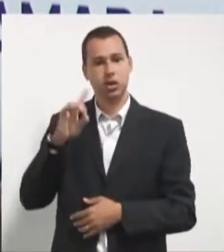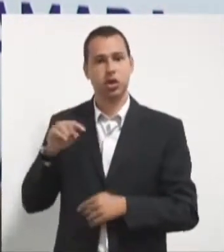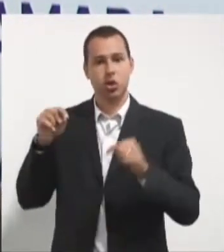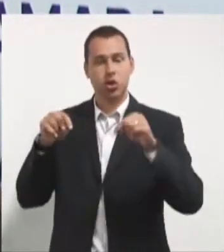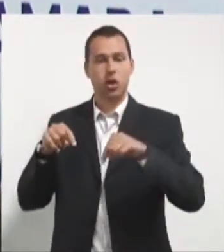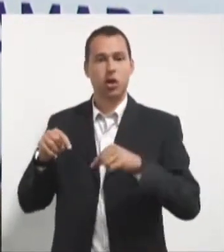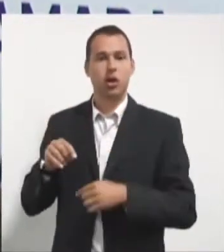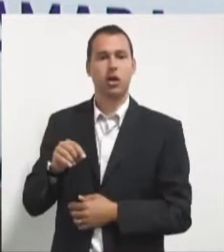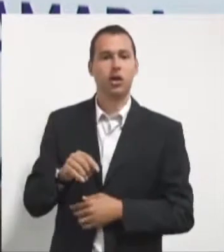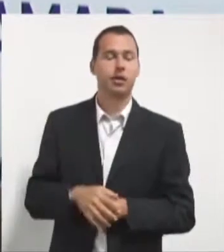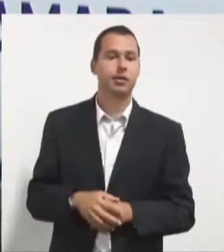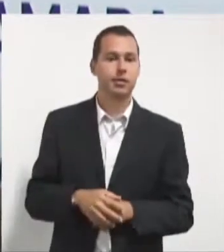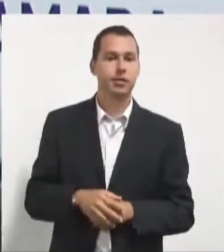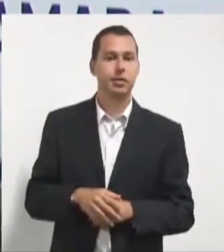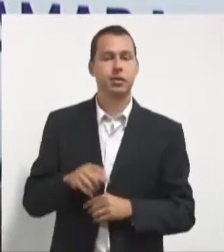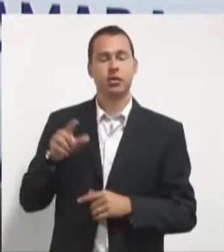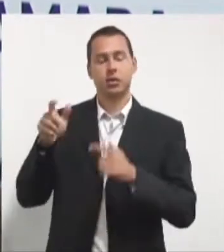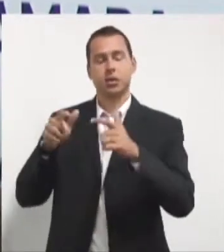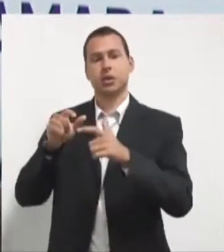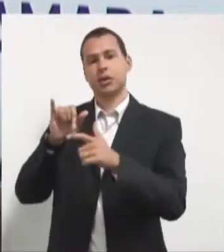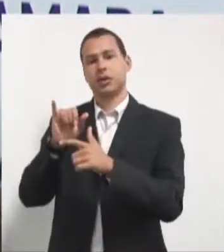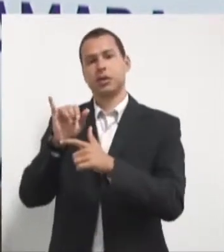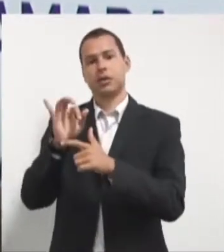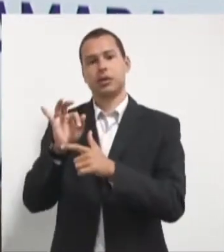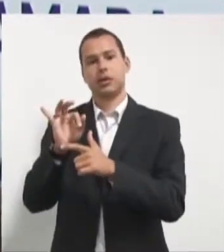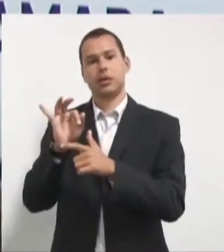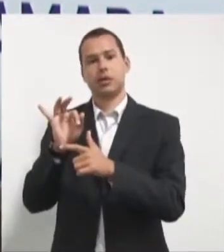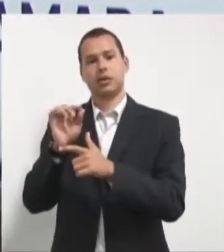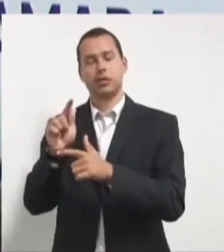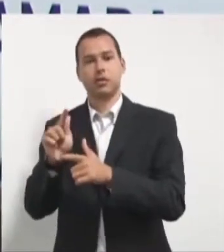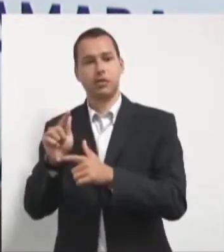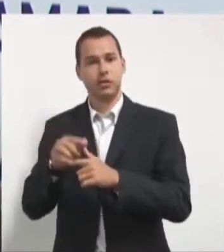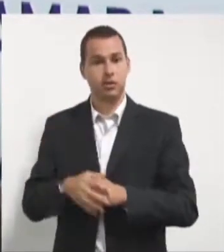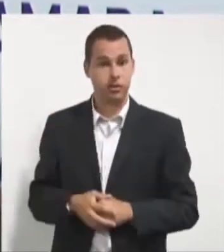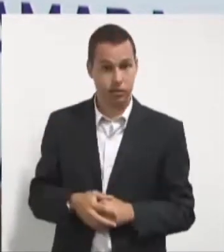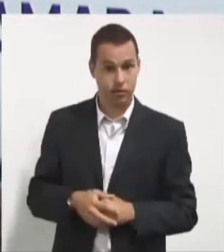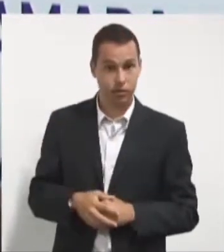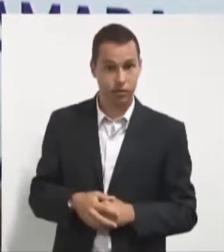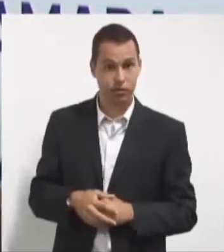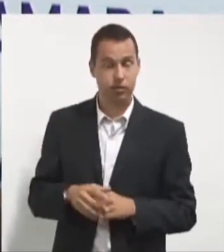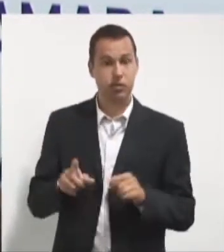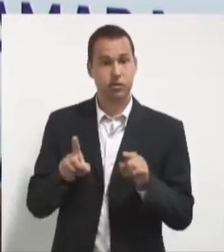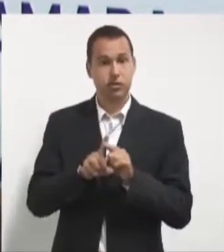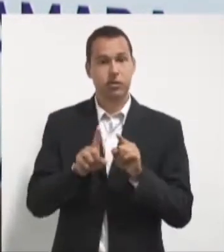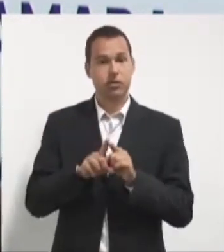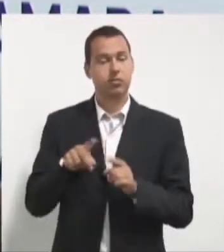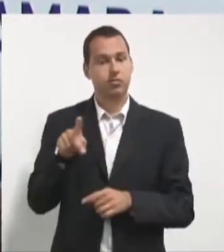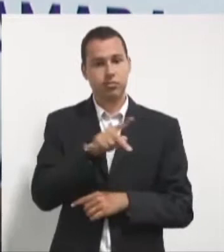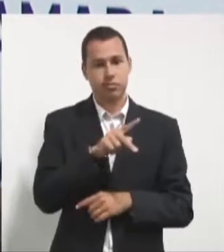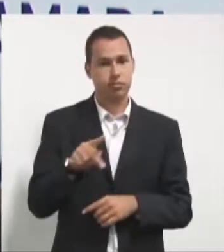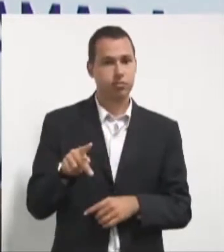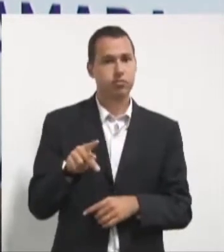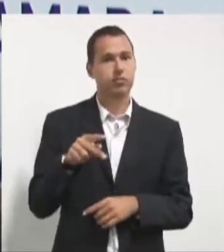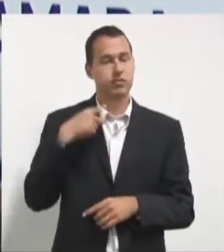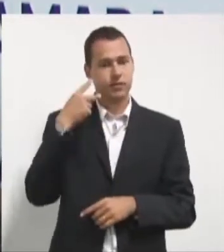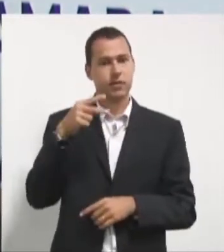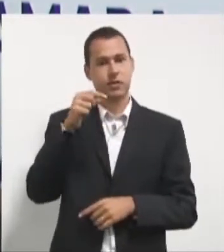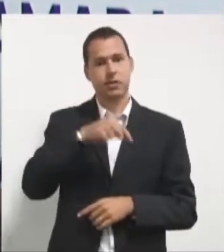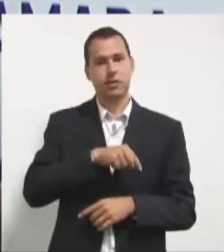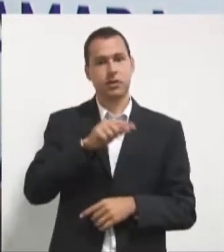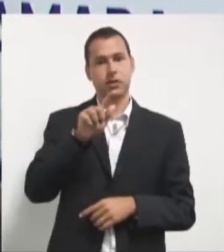diretor-geral de fg e também parabenizar nossa vereadora e professora de ali que ontem